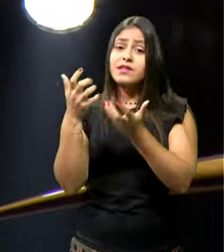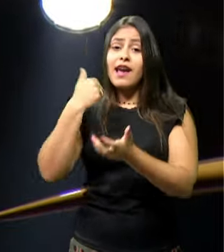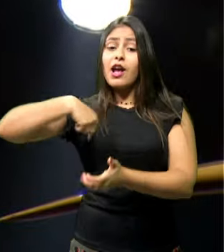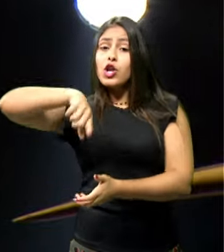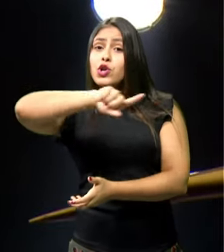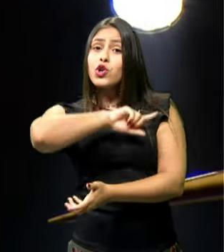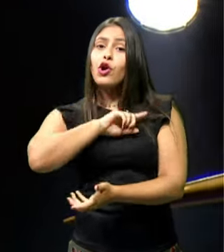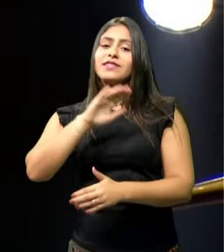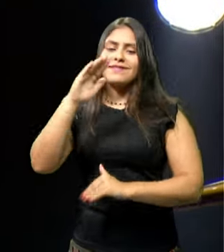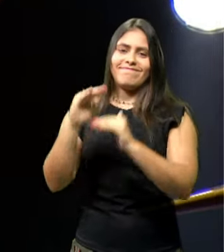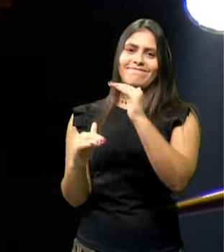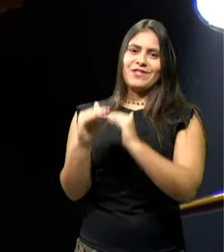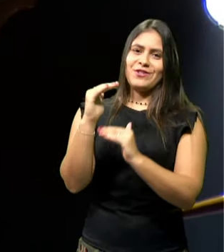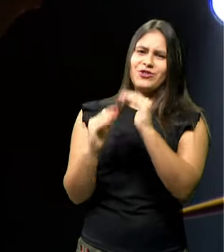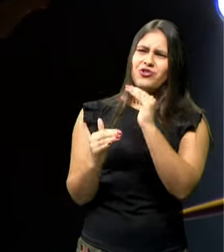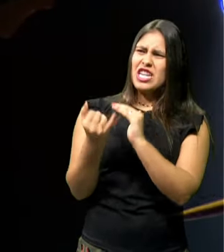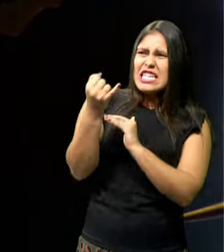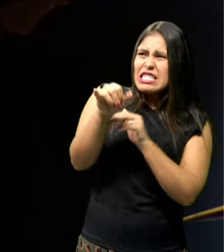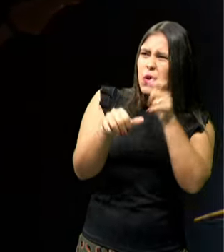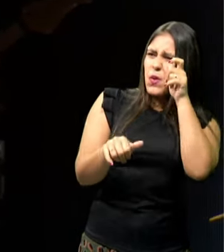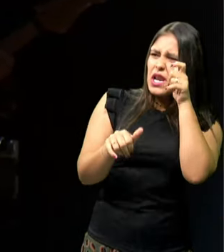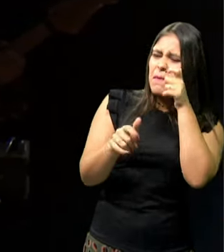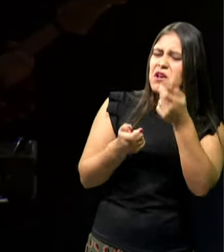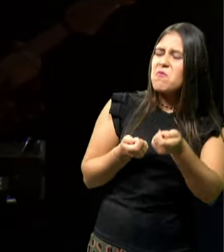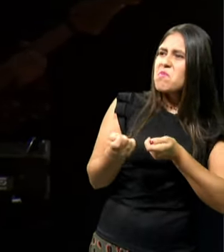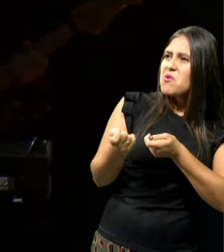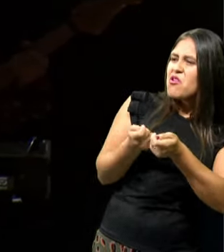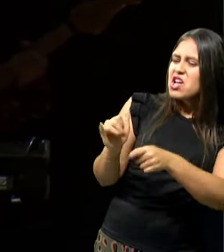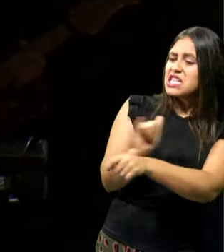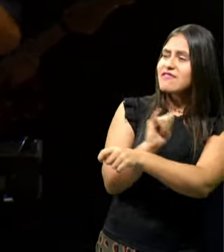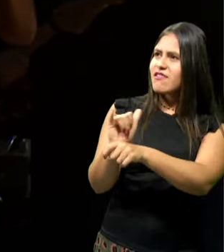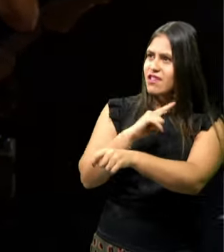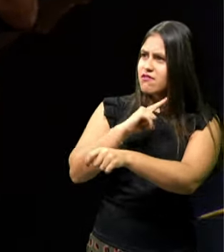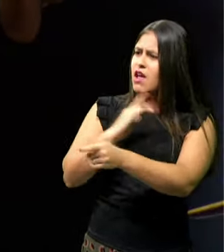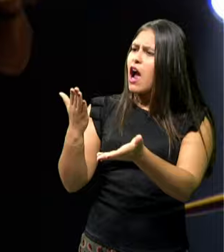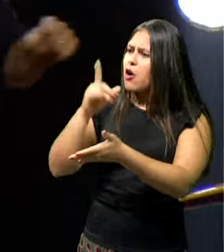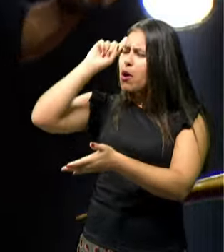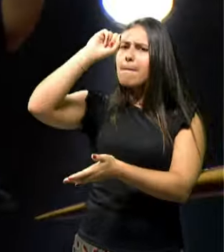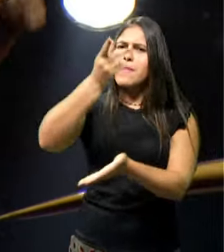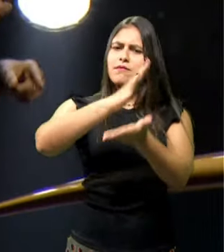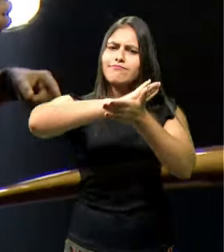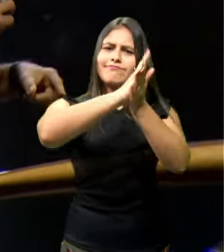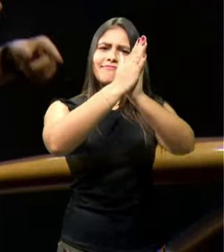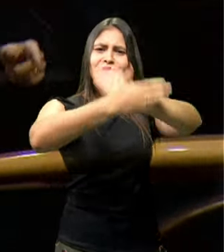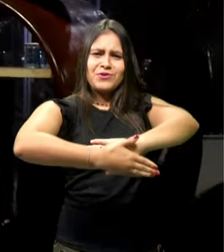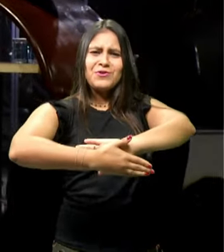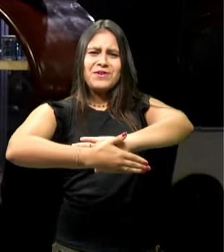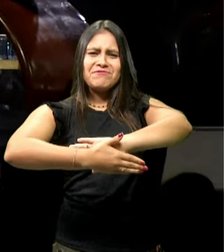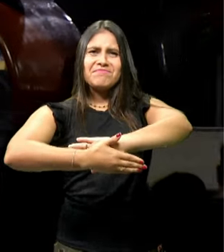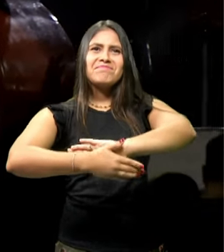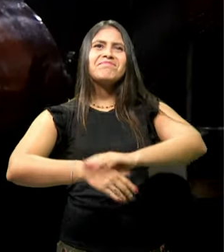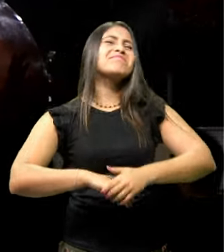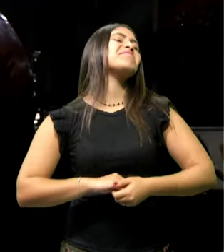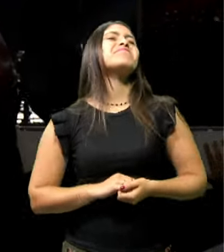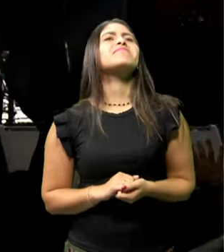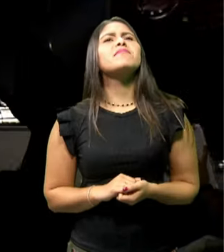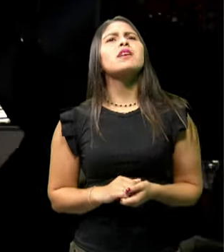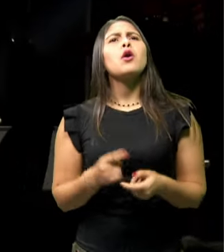nessa noite, impede as trevas, Jesus, todo o inferno, de tocar e roubar aqui, meu Deus,